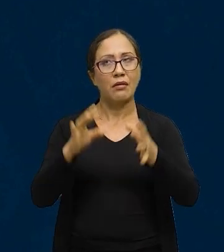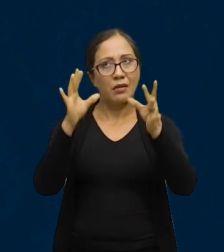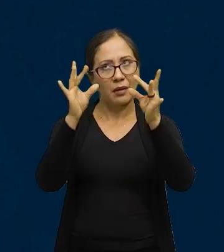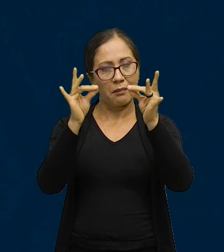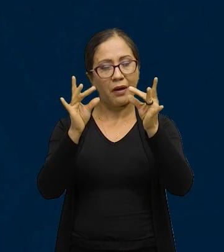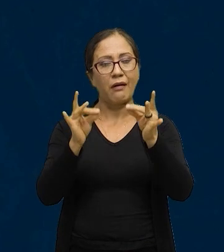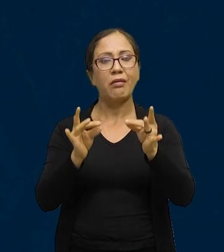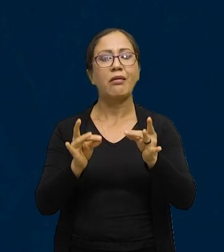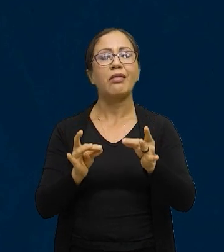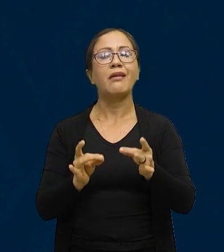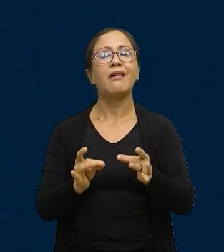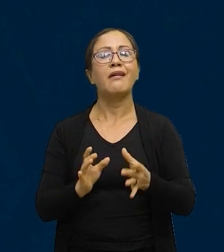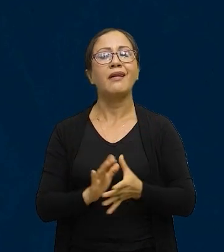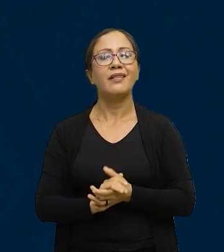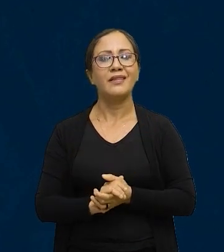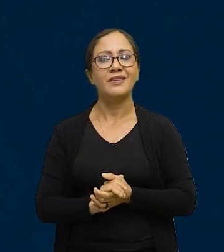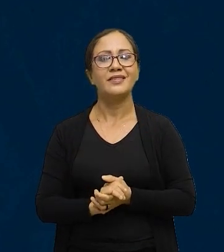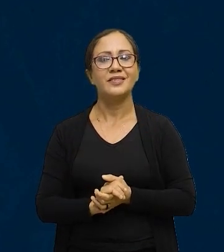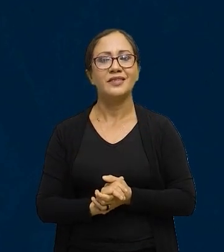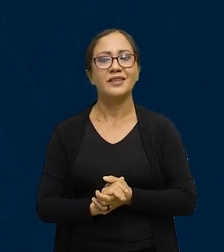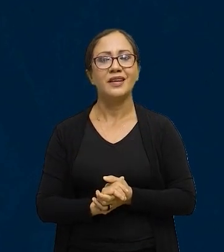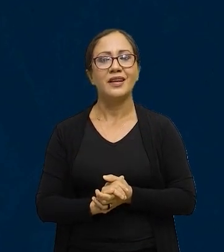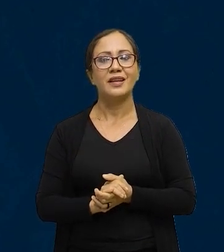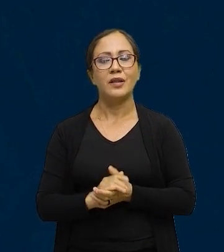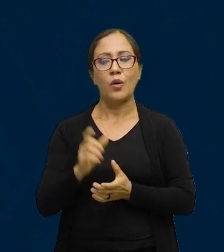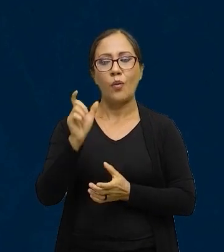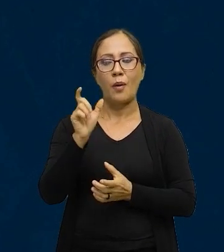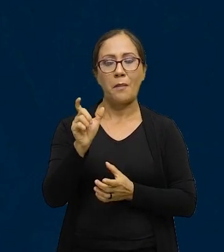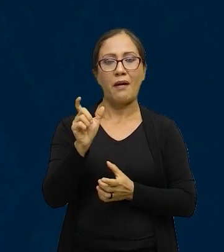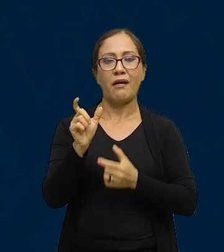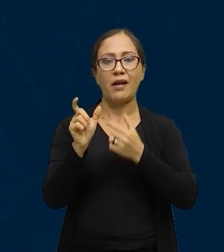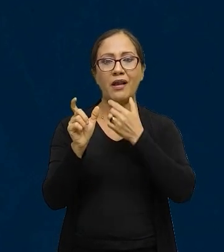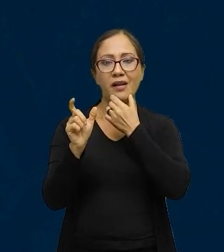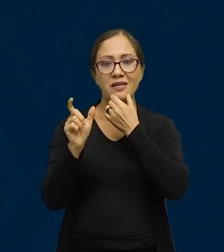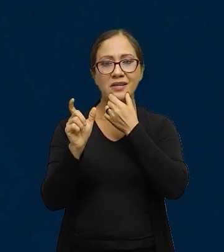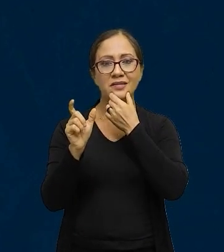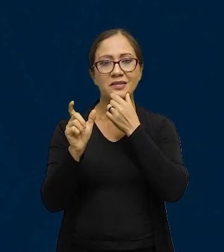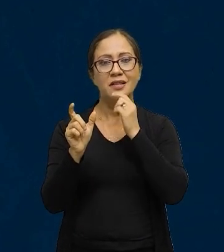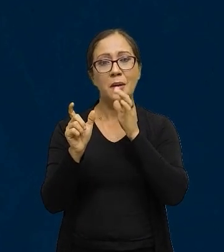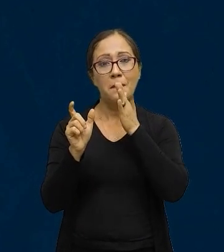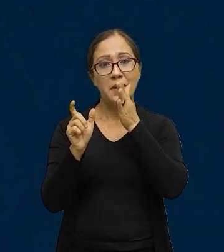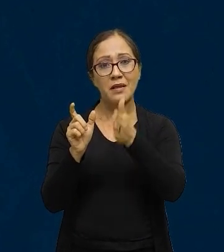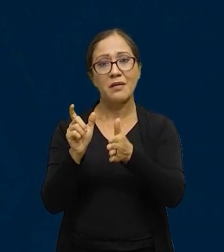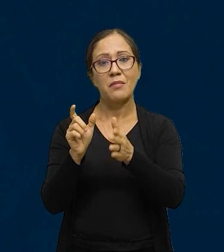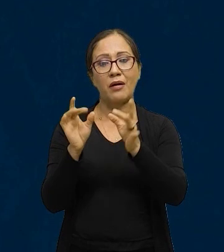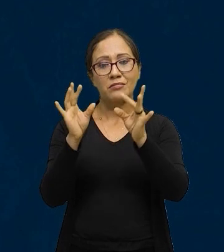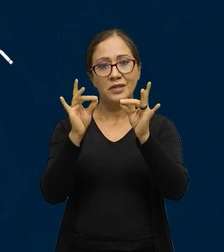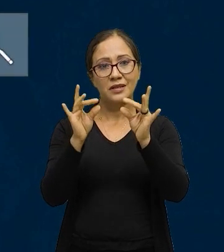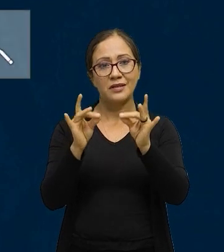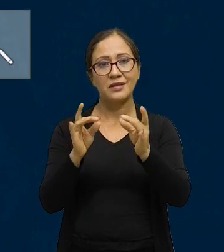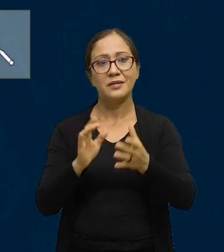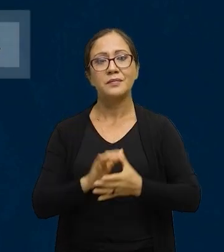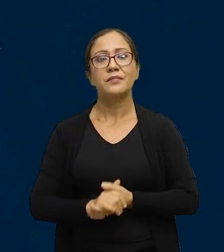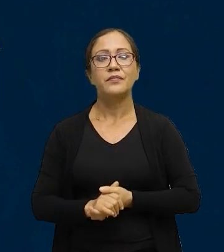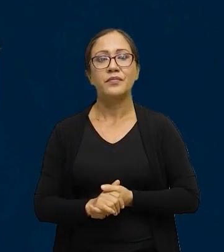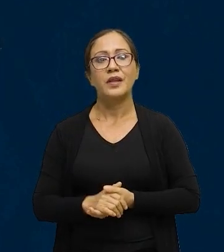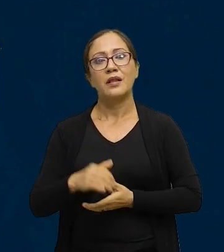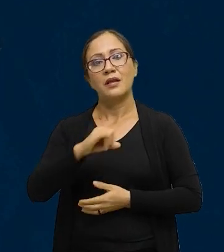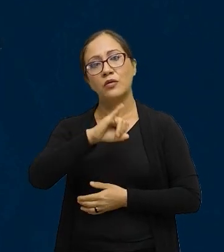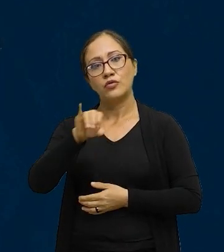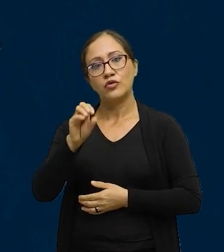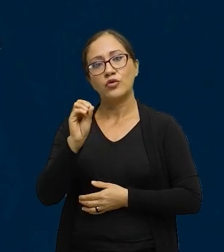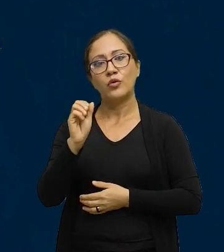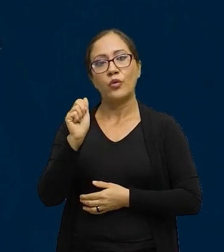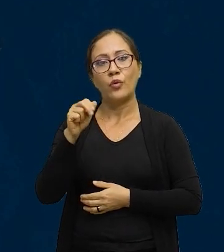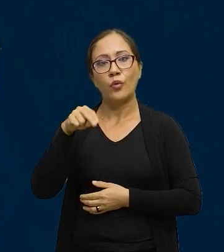detalhista. Palavra-chave lá, detalhista. Joana caracteriza o ex-namorado como maluco e não entende a cara de Gabi.